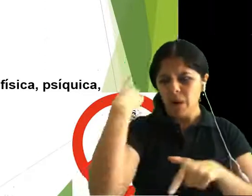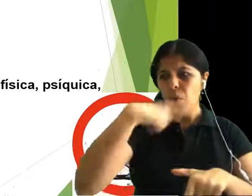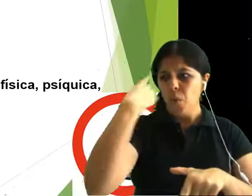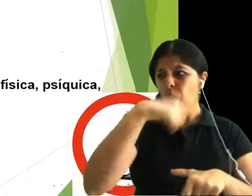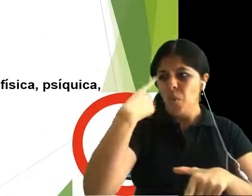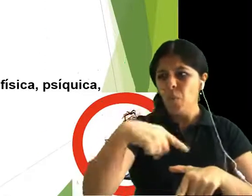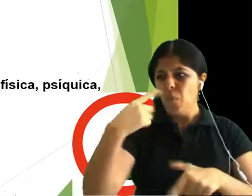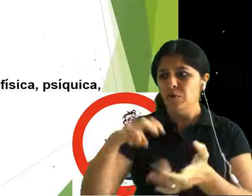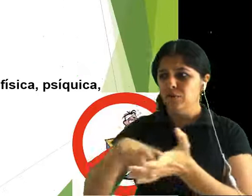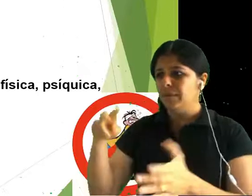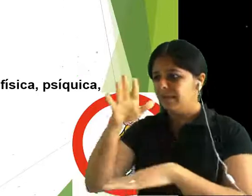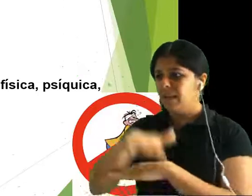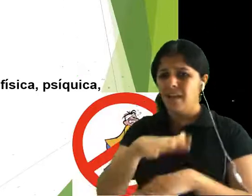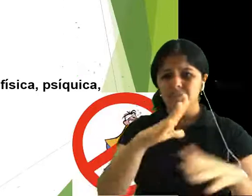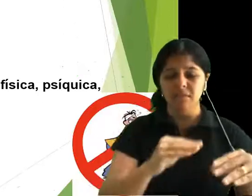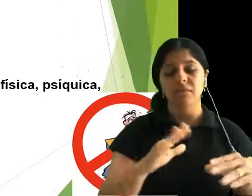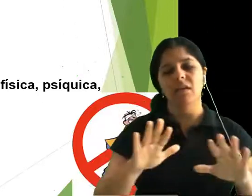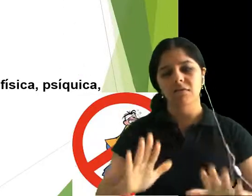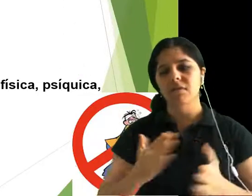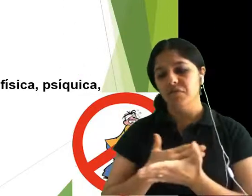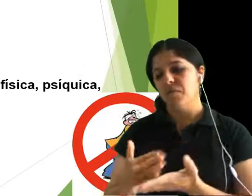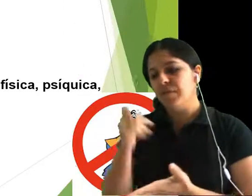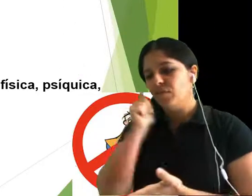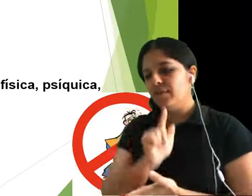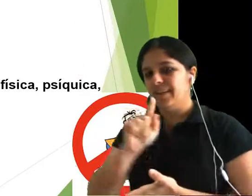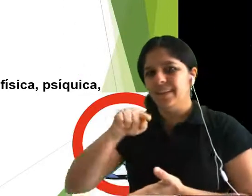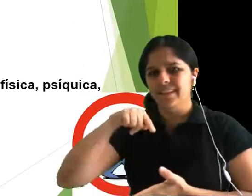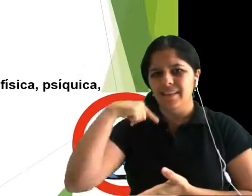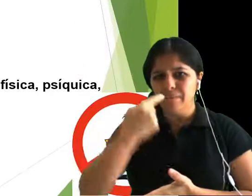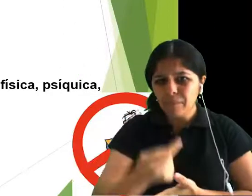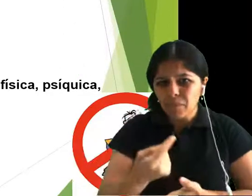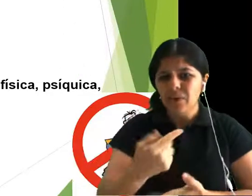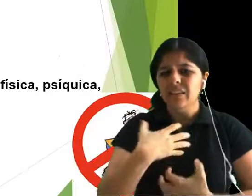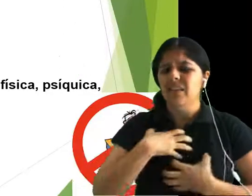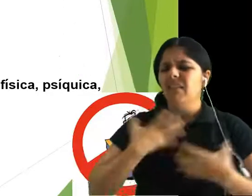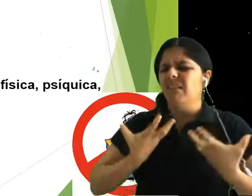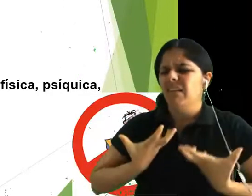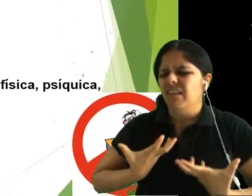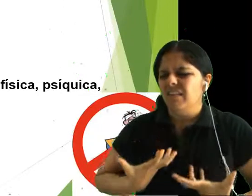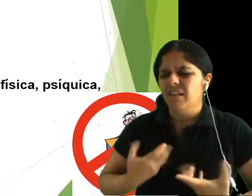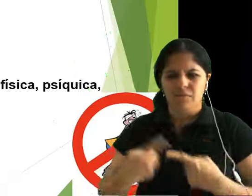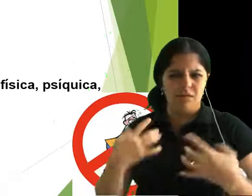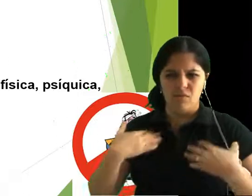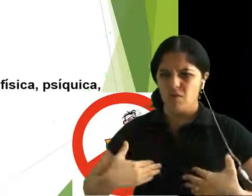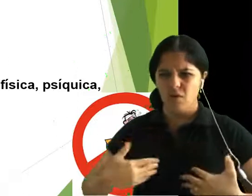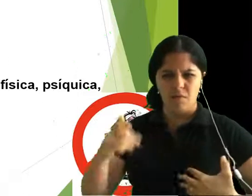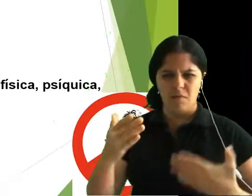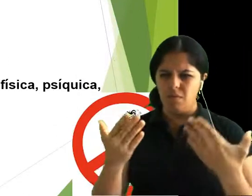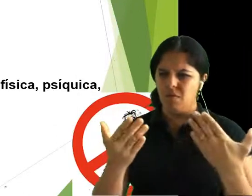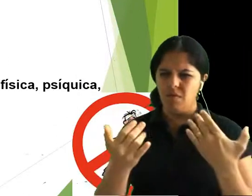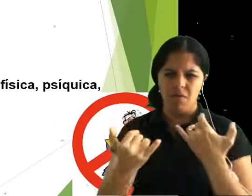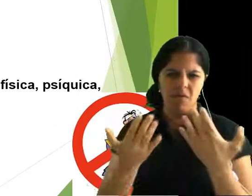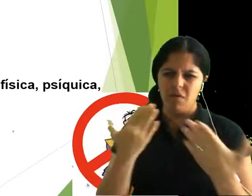de trabalho. Ok. No início até se consegue, mas depois vai vindo o cansaço. Porque o corpo não é uma máquina. A gente